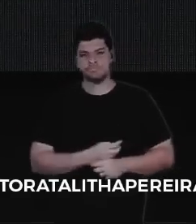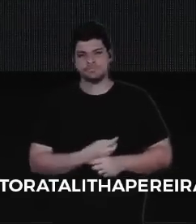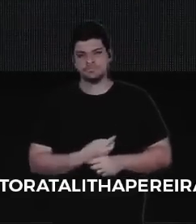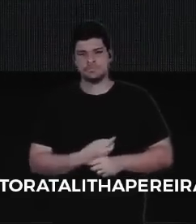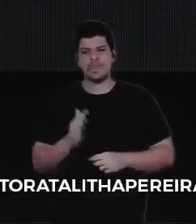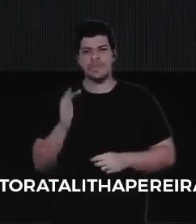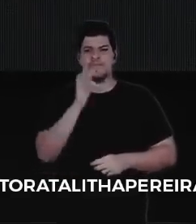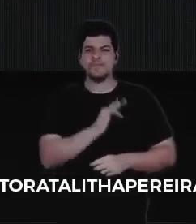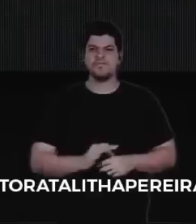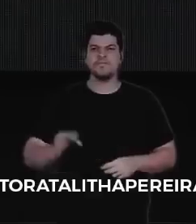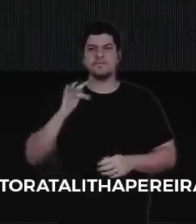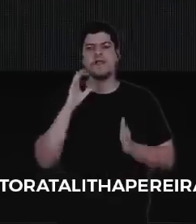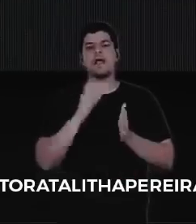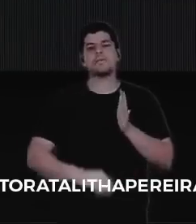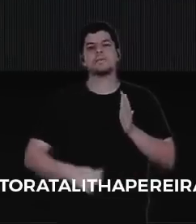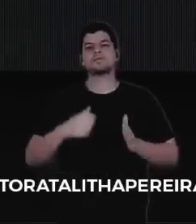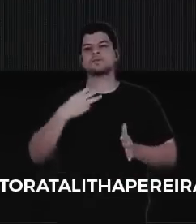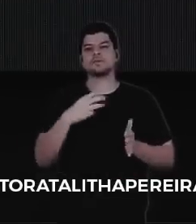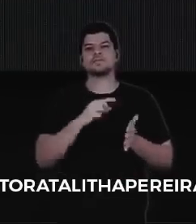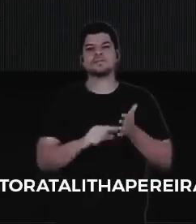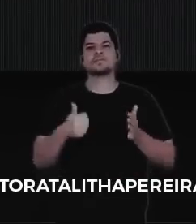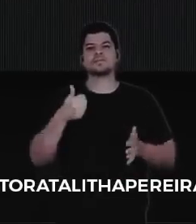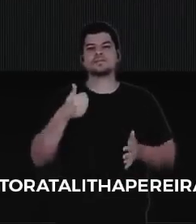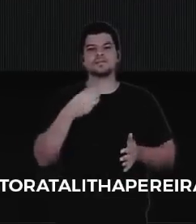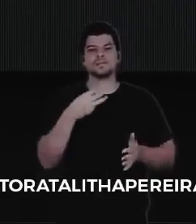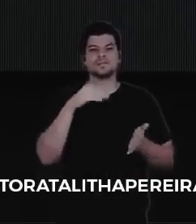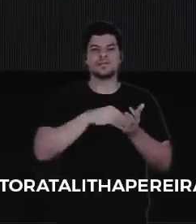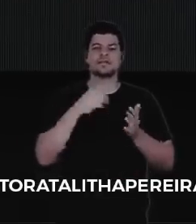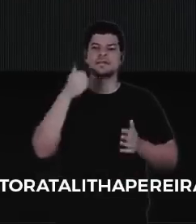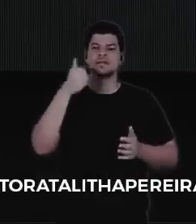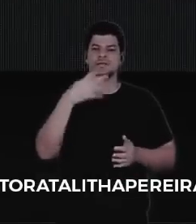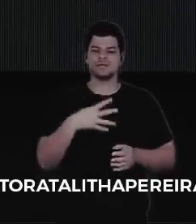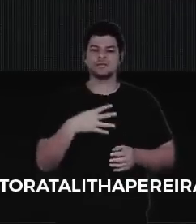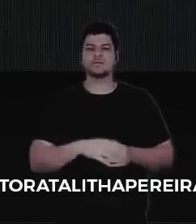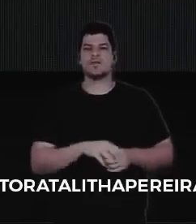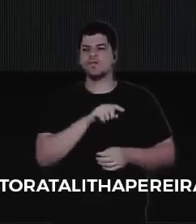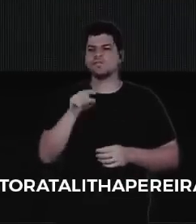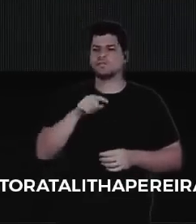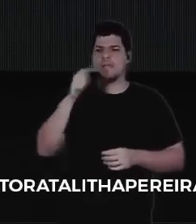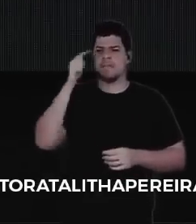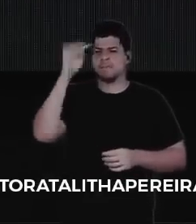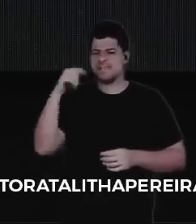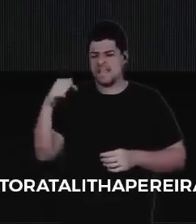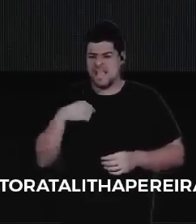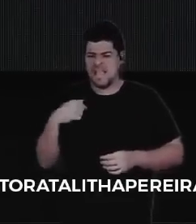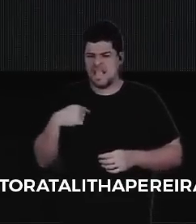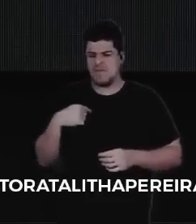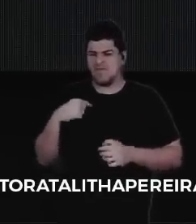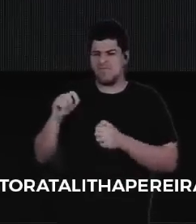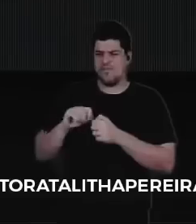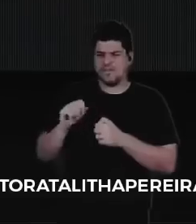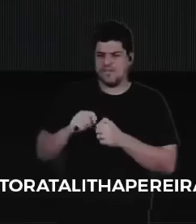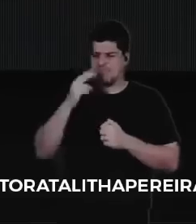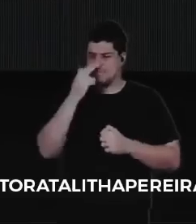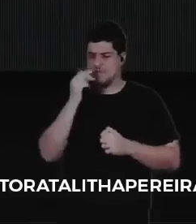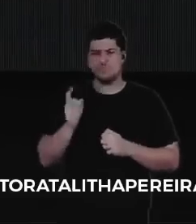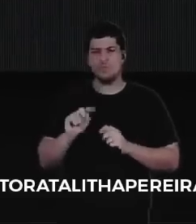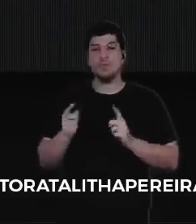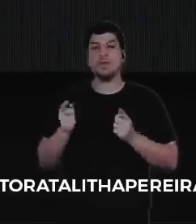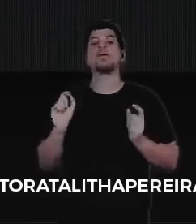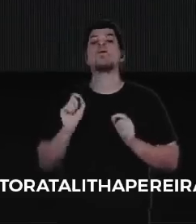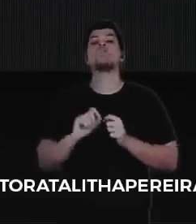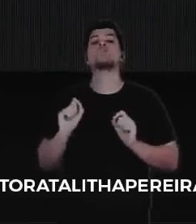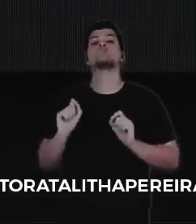Filipenses 3, 13 e 14 fala: irmãos, não penso que eu mesmo já o tenha alcançado, mas uma coisa eu faço, esquecendo-me das coisas que ficaram para